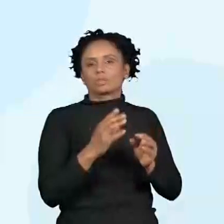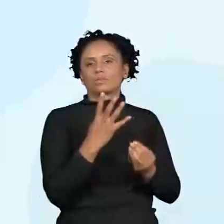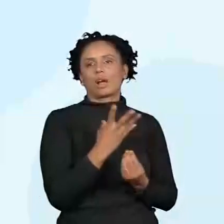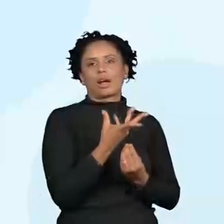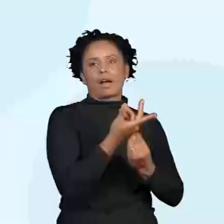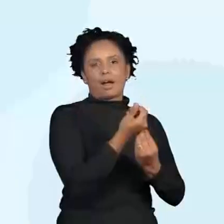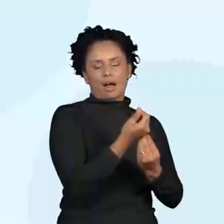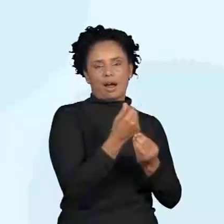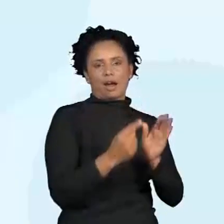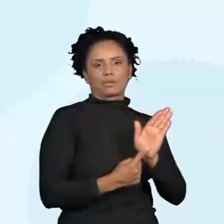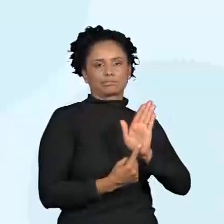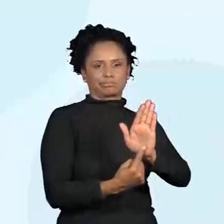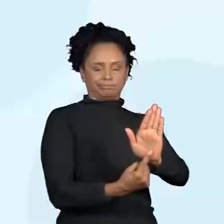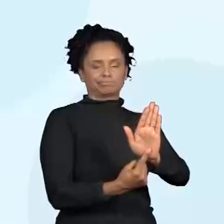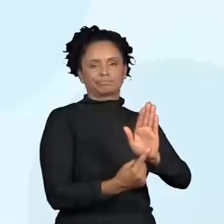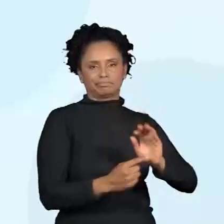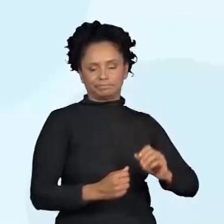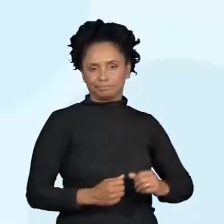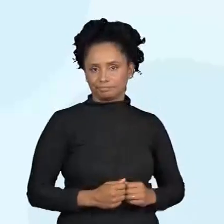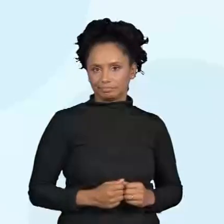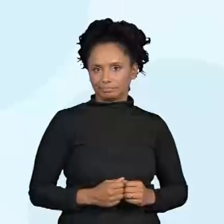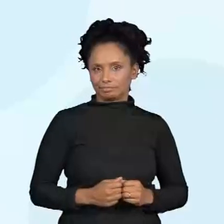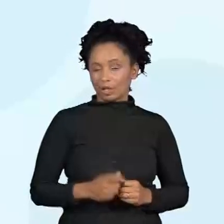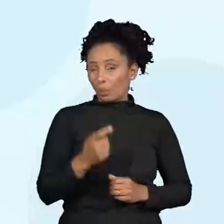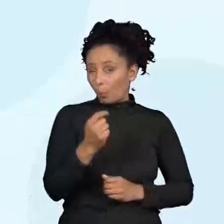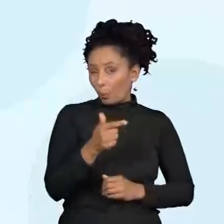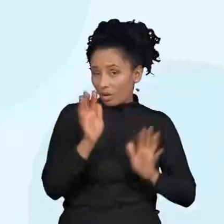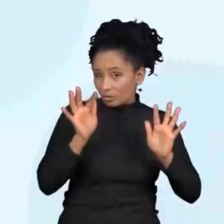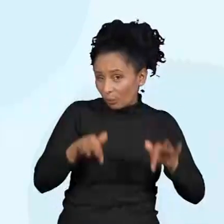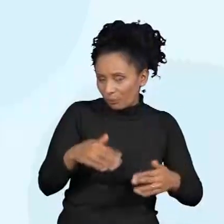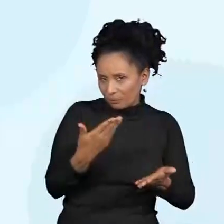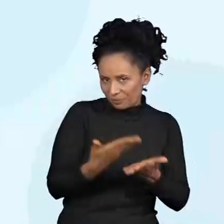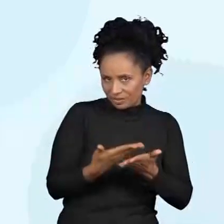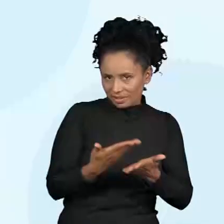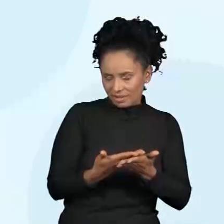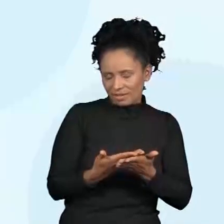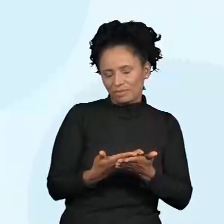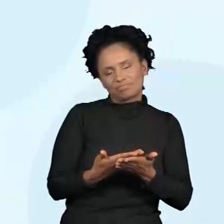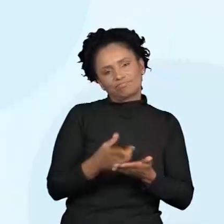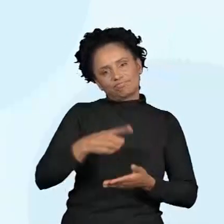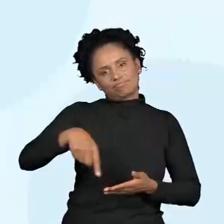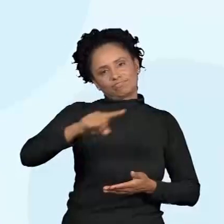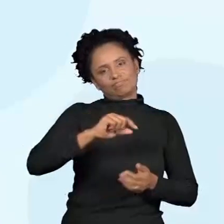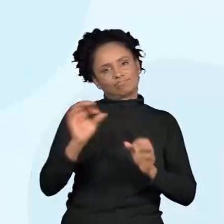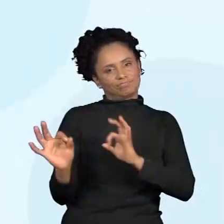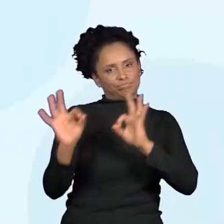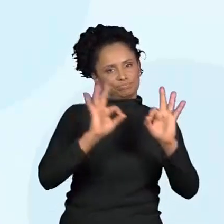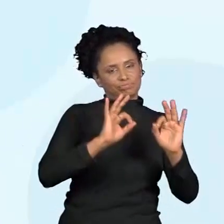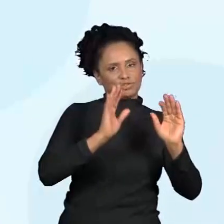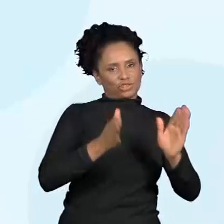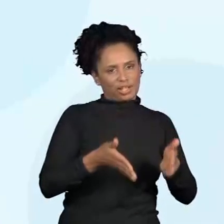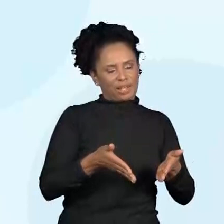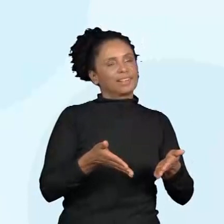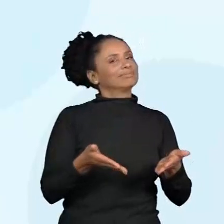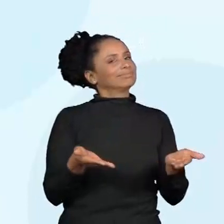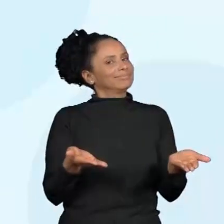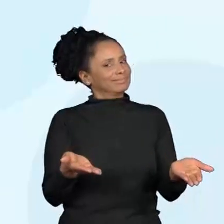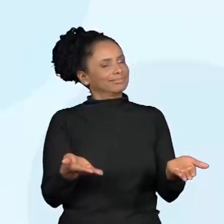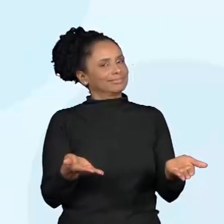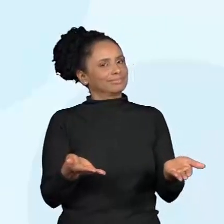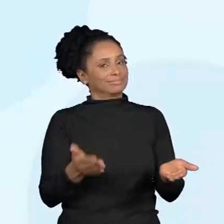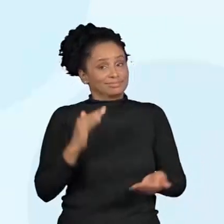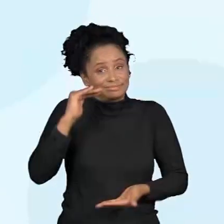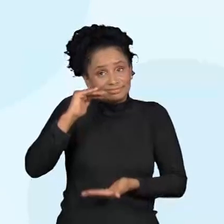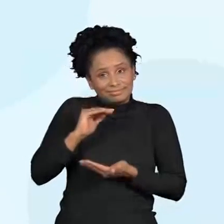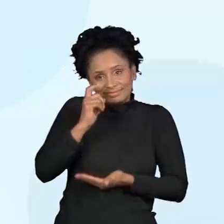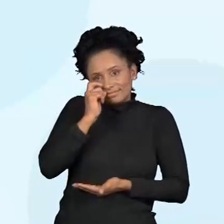e histórico. A gente está quase chegando aqui no finalzinho da nossa aula. E aqui, o Sebazinho trouxe